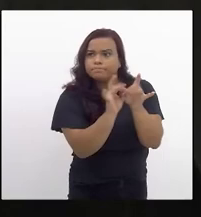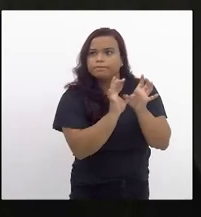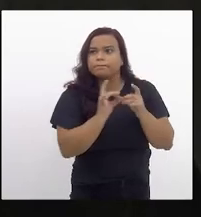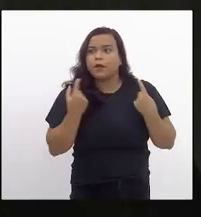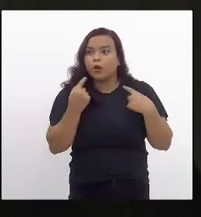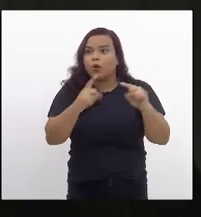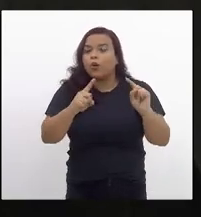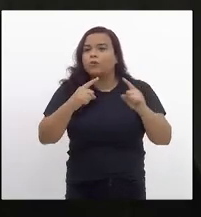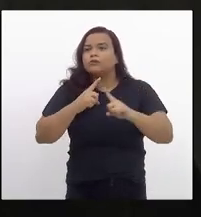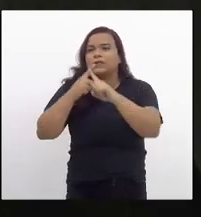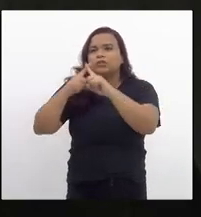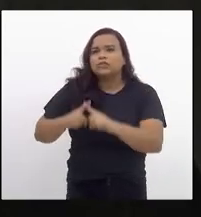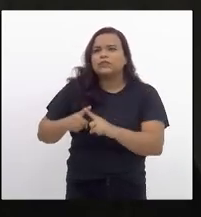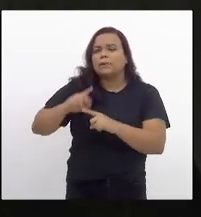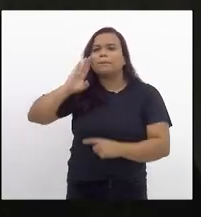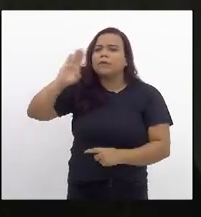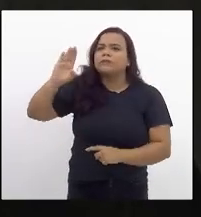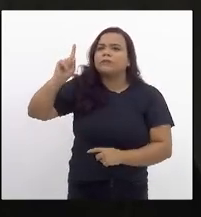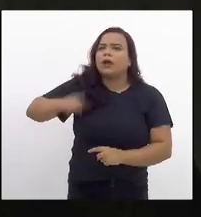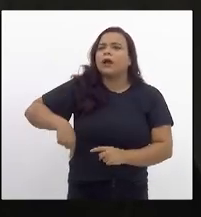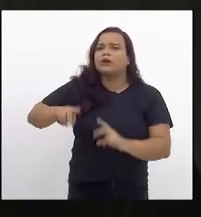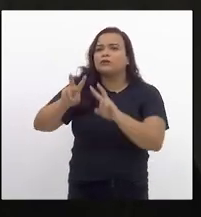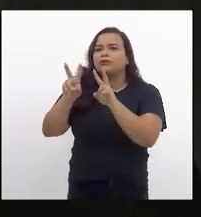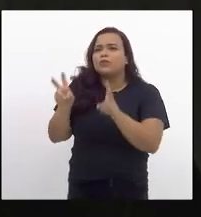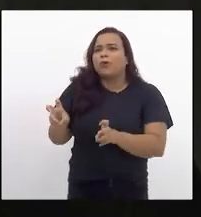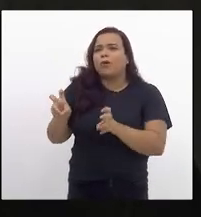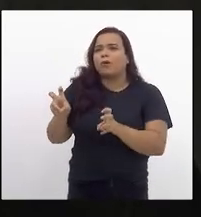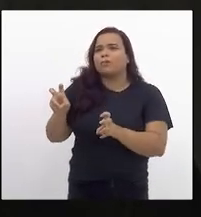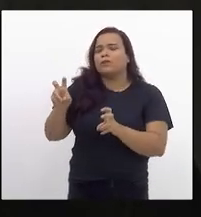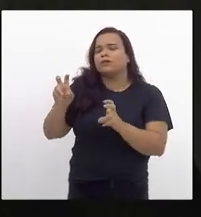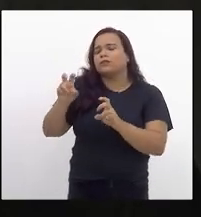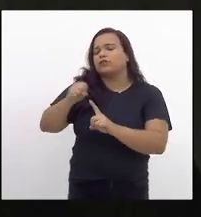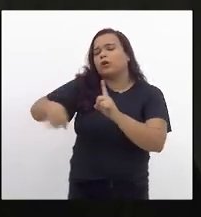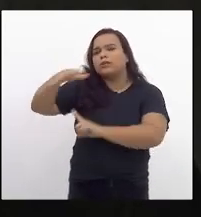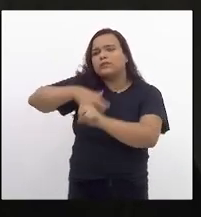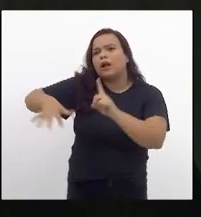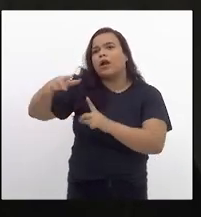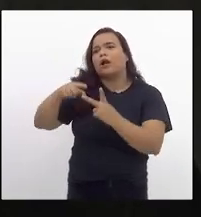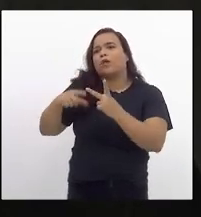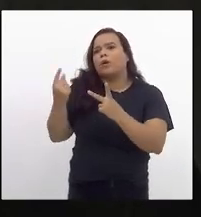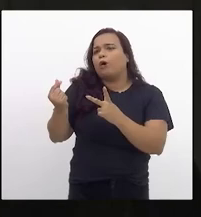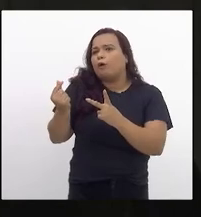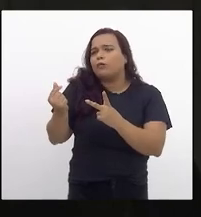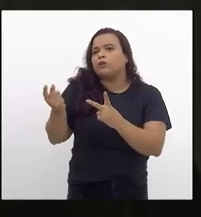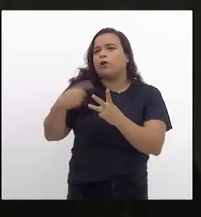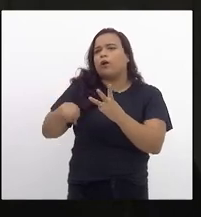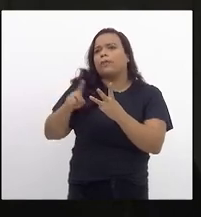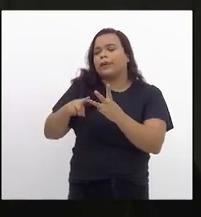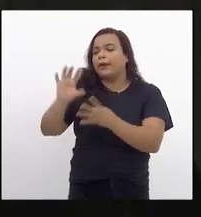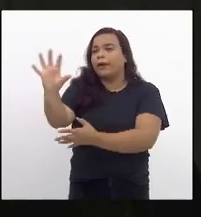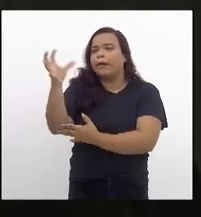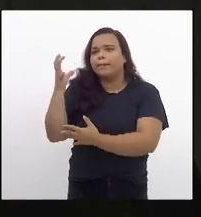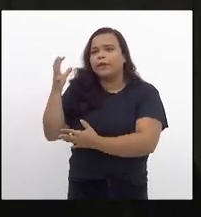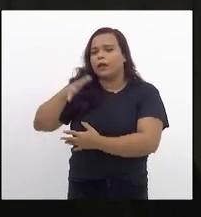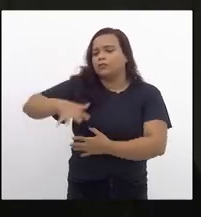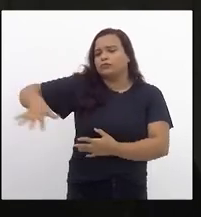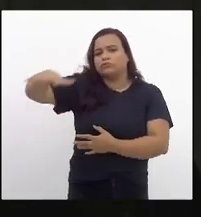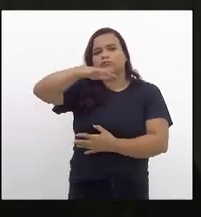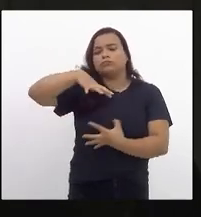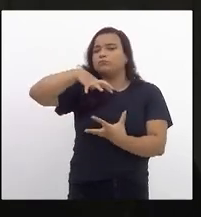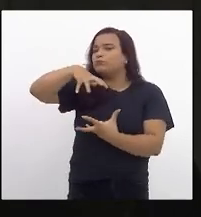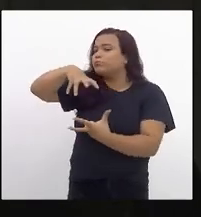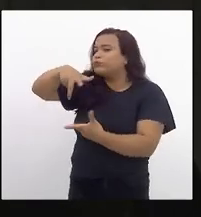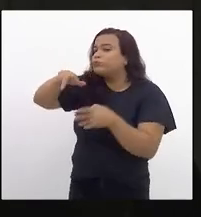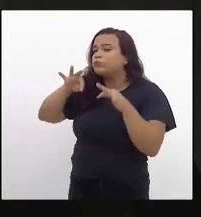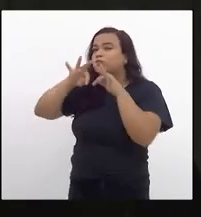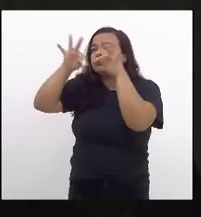desafios relacionados a questões sociais econômicas e ambientais em todo o mundo